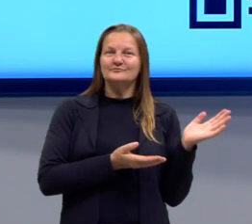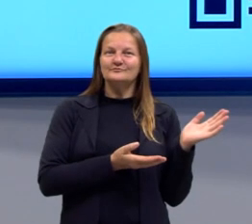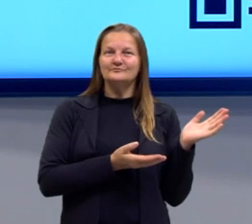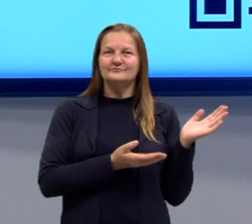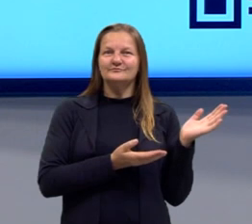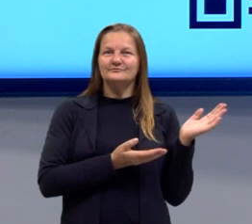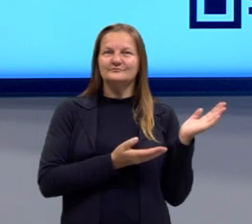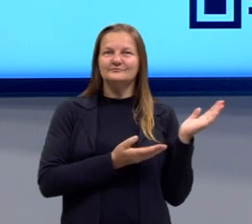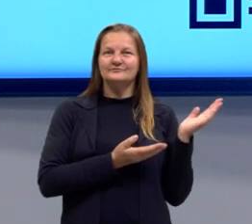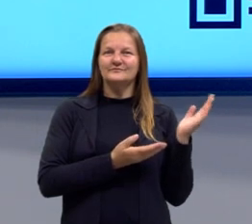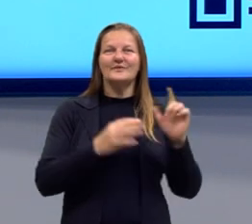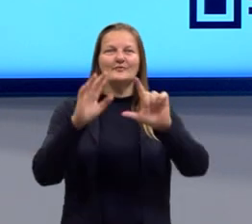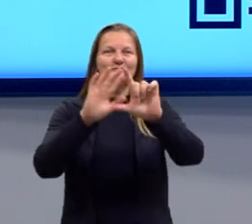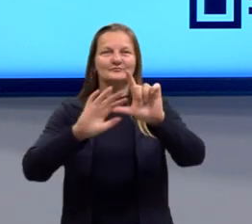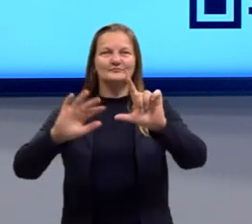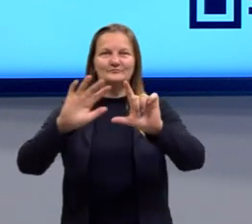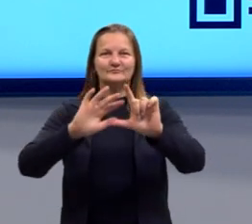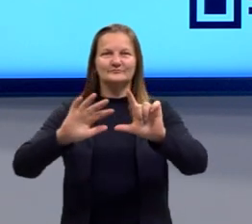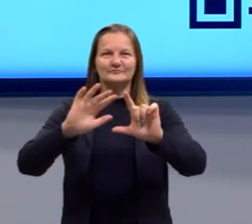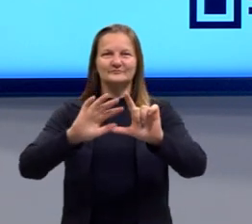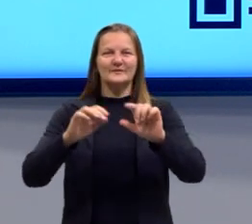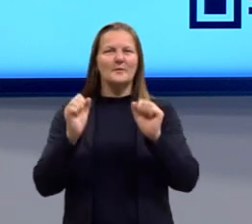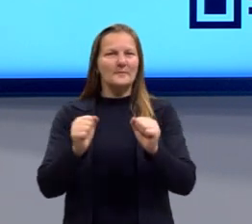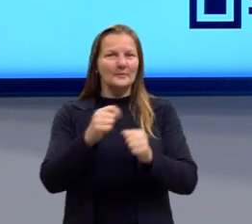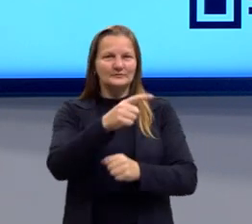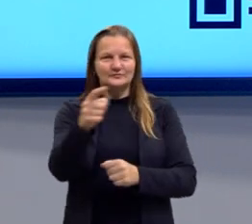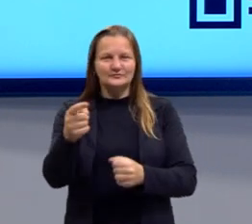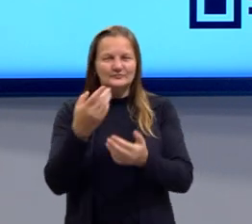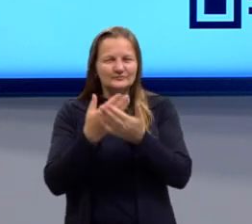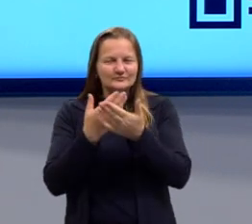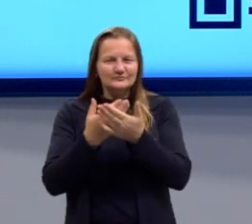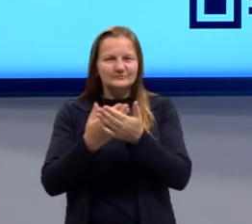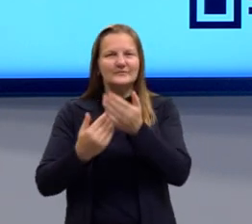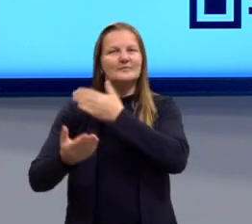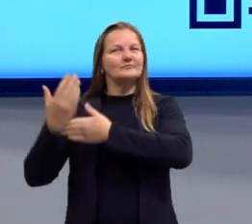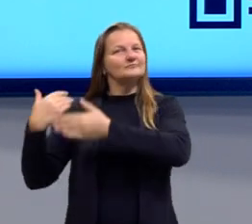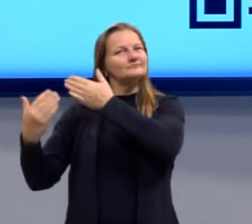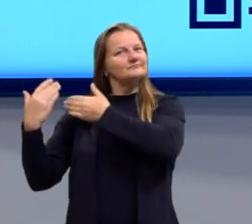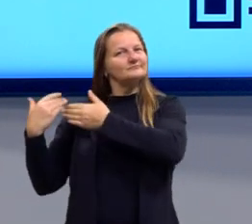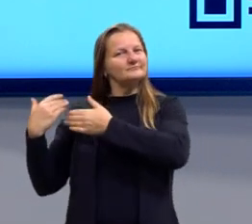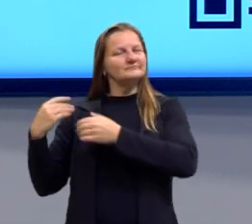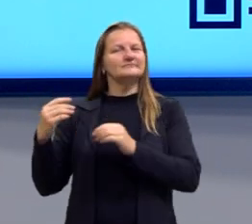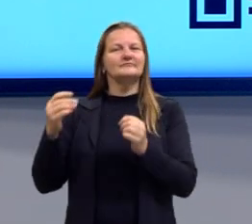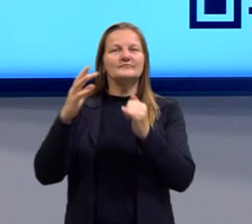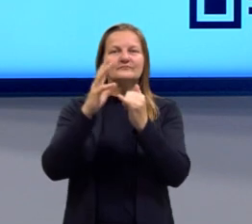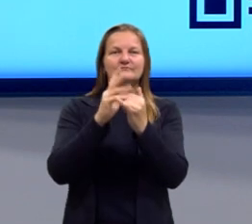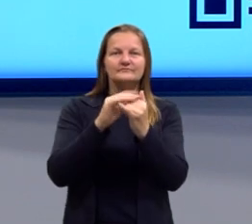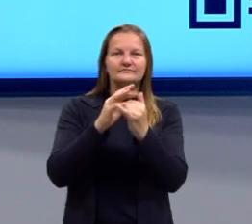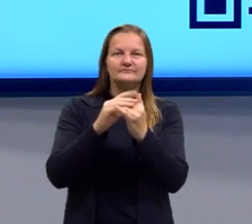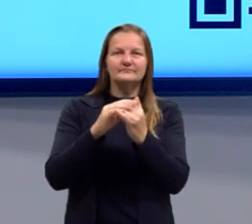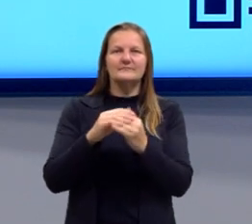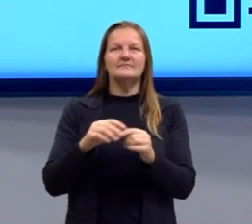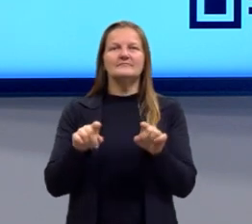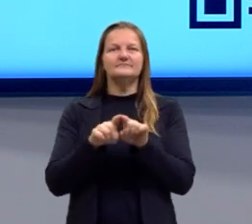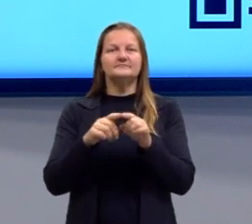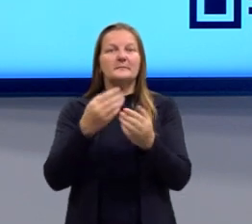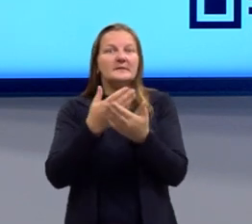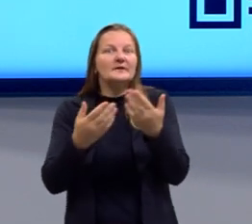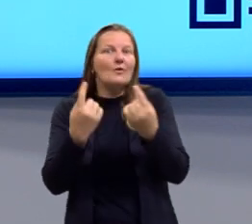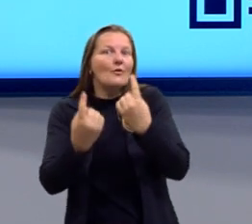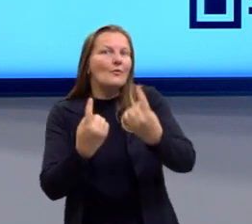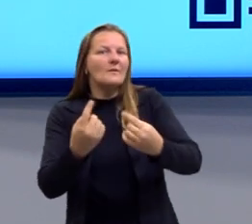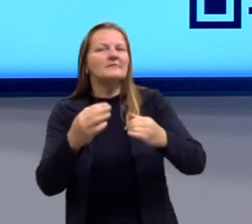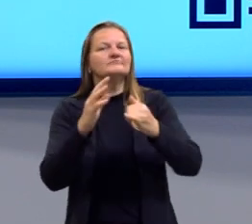deixo para vocês o QR Code se vocês quiserem assistir às aulas que já foram transmitidas se perderam